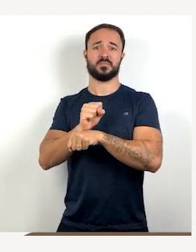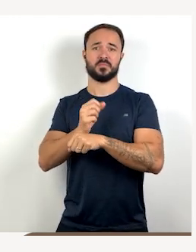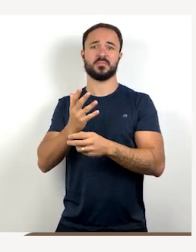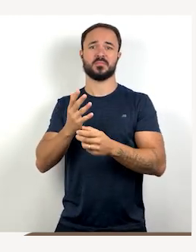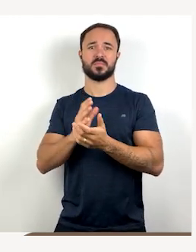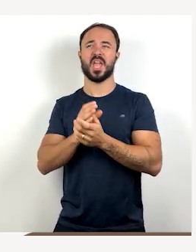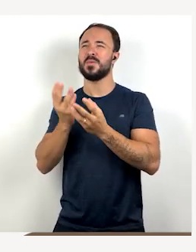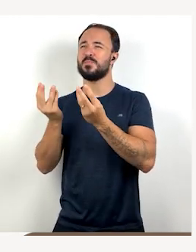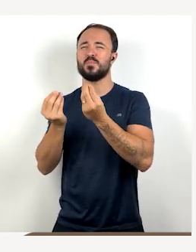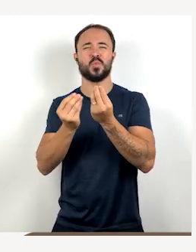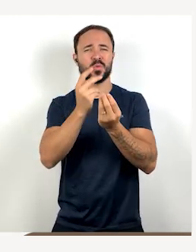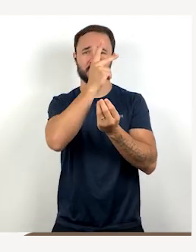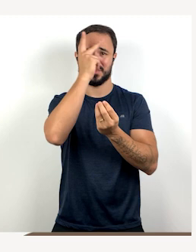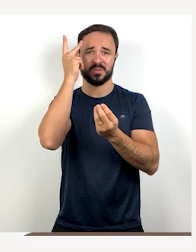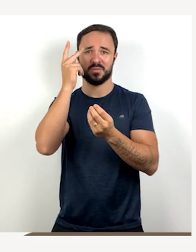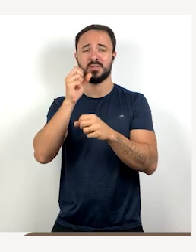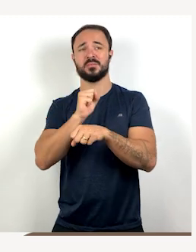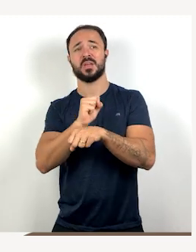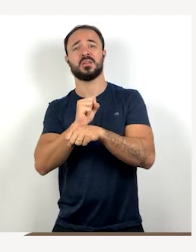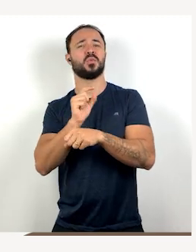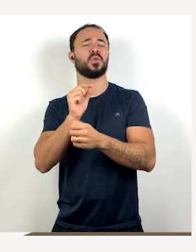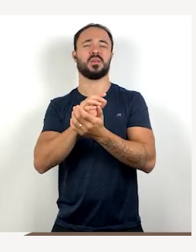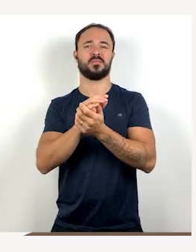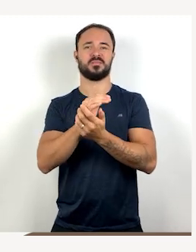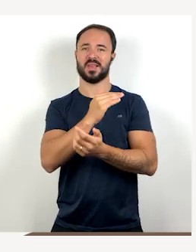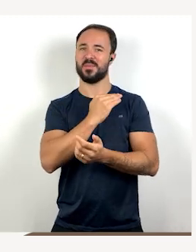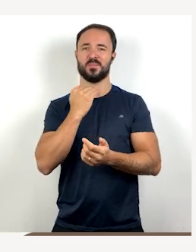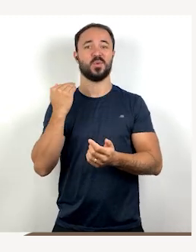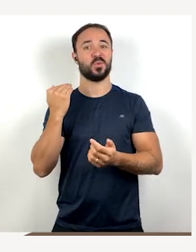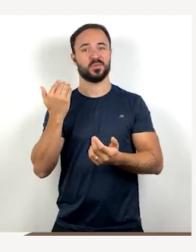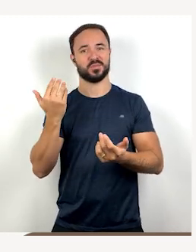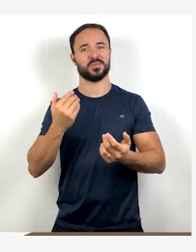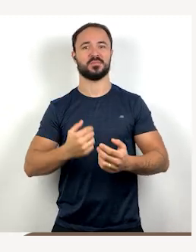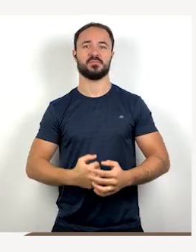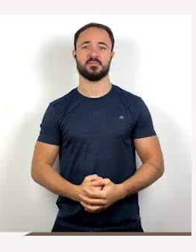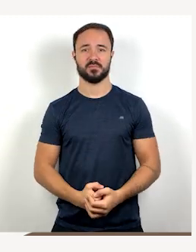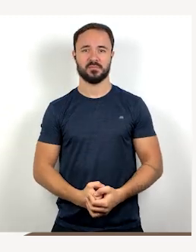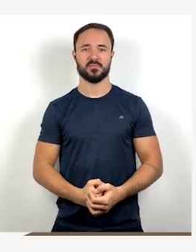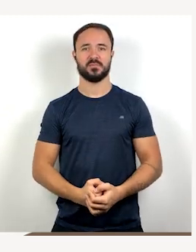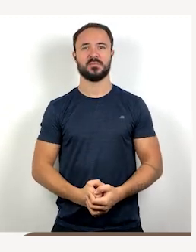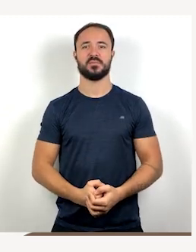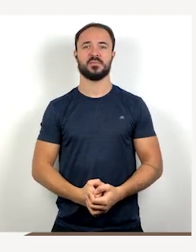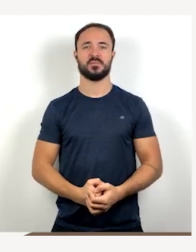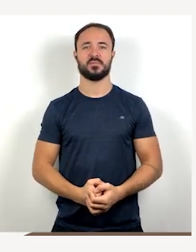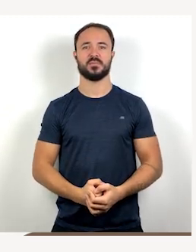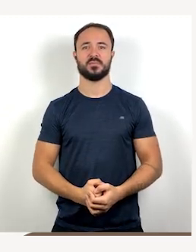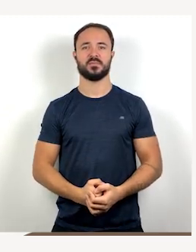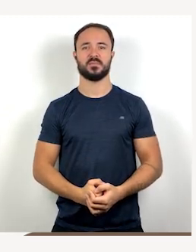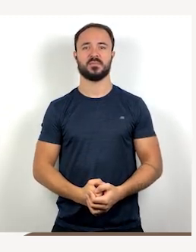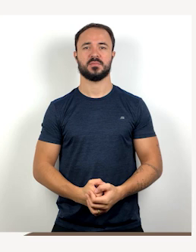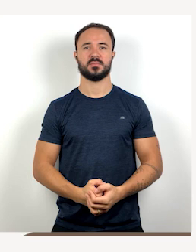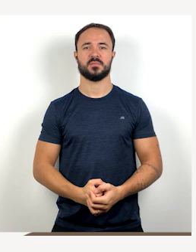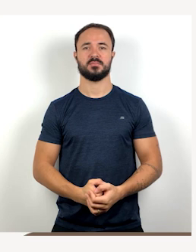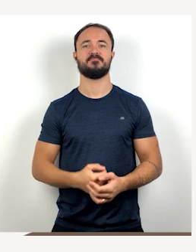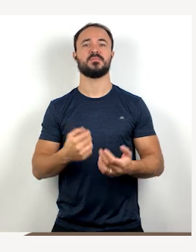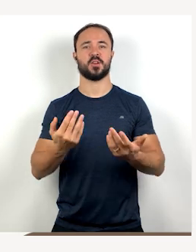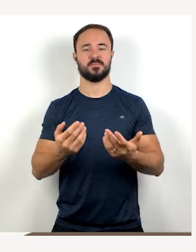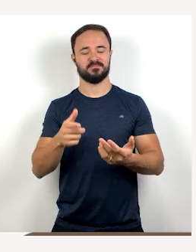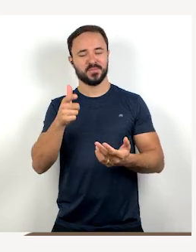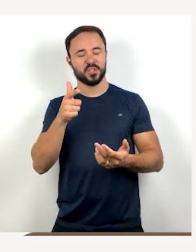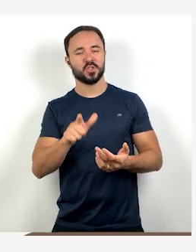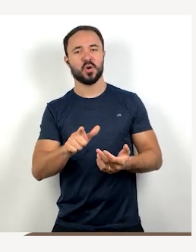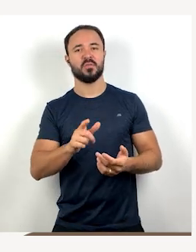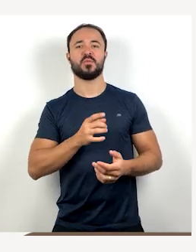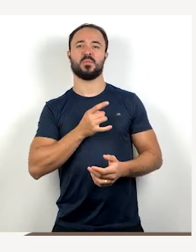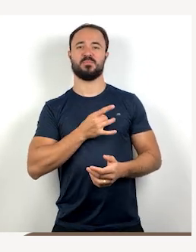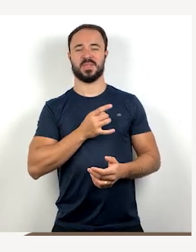e muitos esperam a morte. Tá? Então, é assim, de novo essa expressão